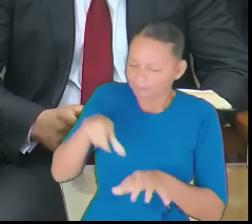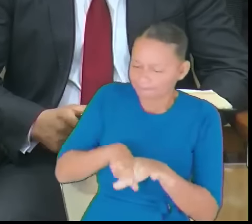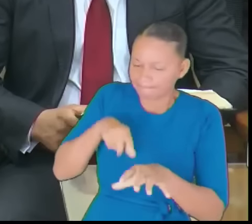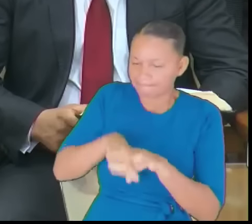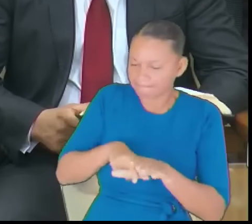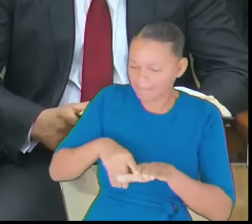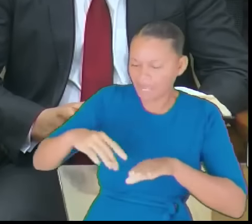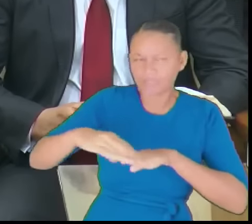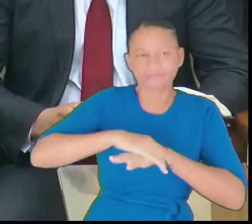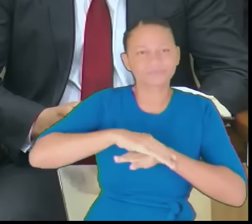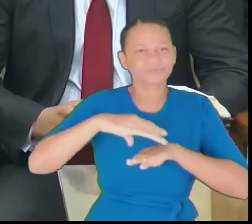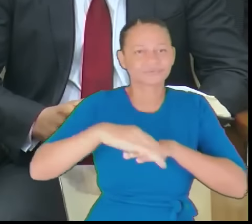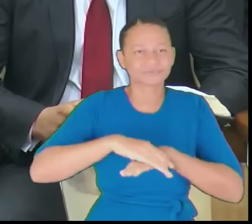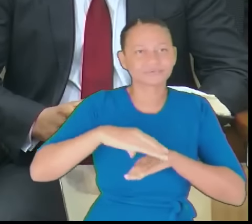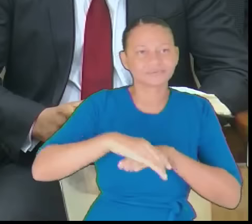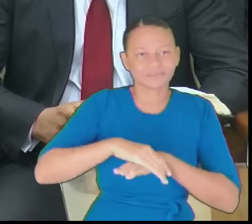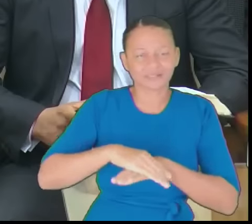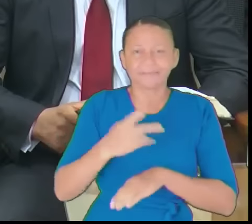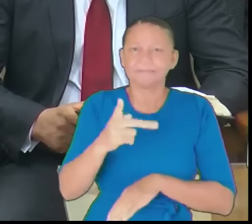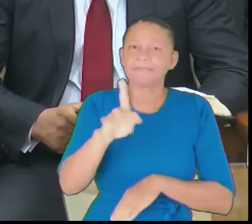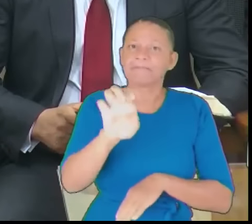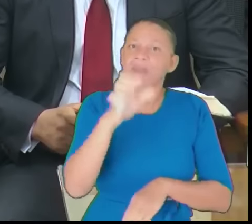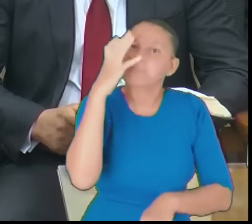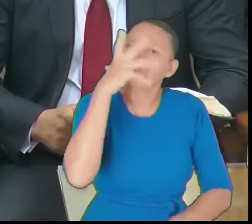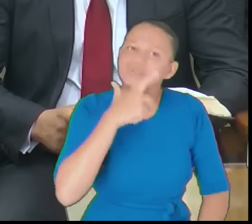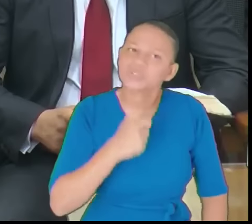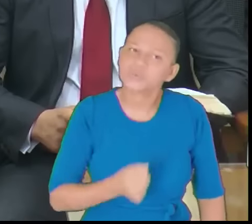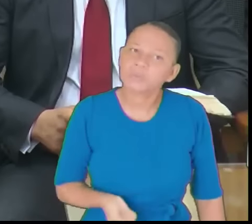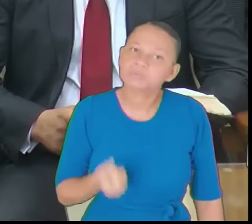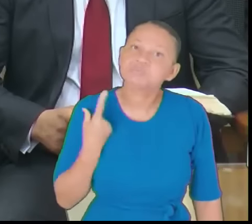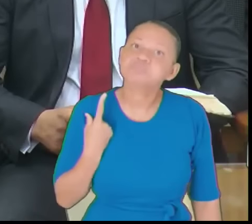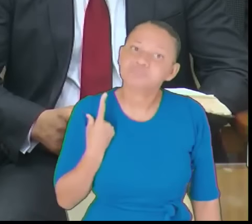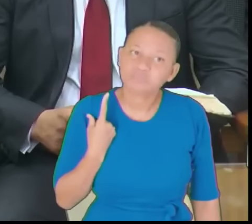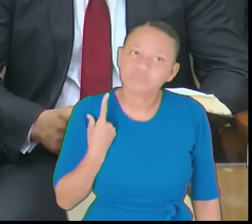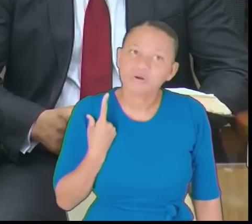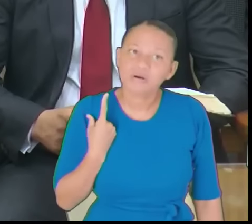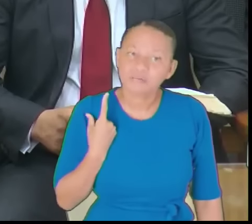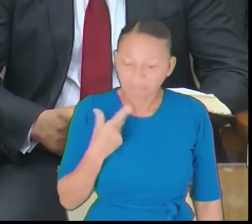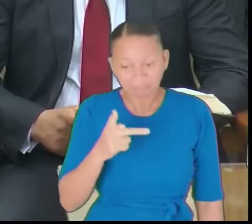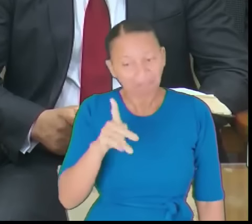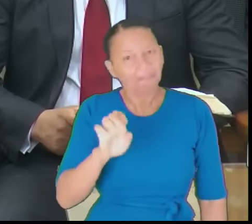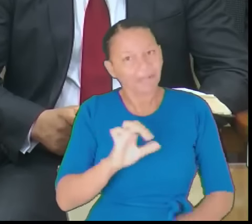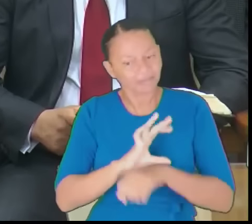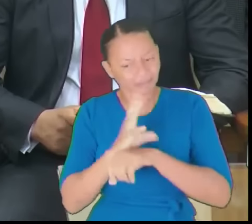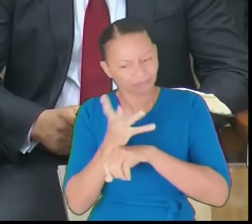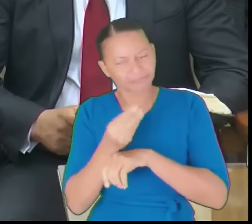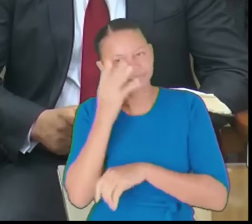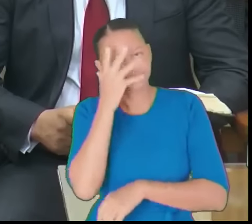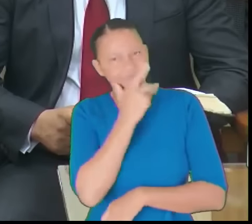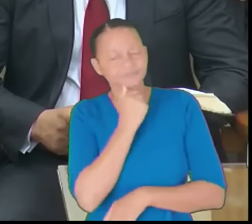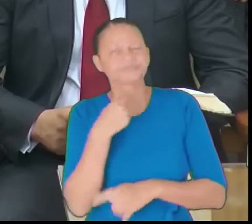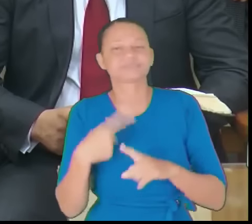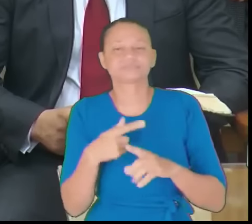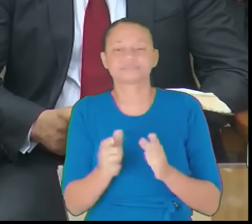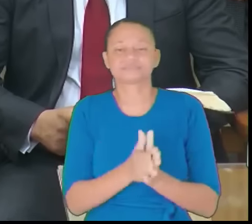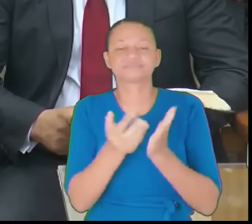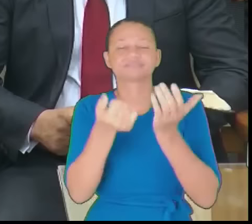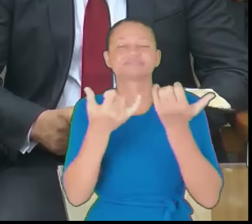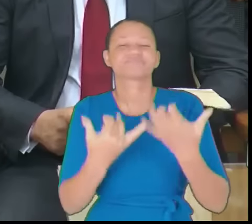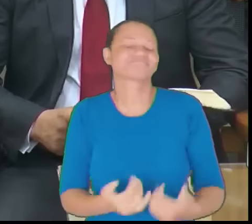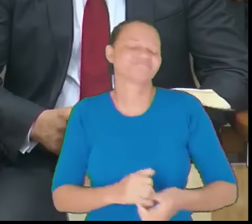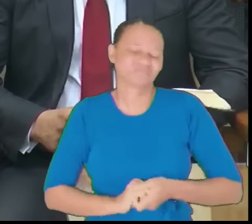sapatos. Até o pé dela era bonito, glória a Deus. E o pé da igreja é bonito, porque a Bíblia diz: quão formosos são